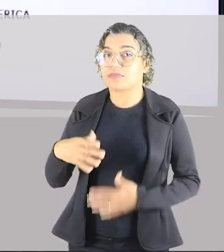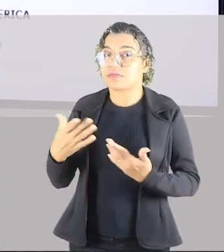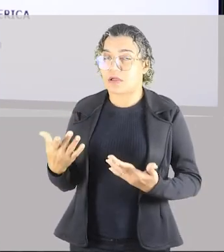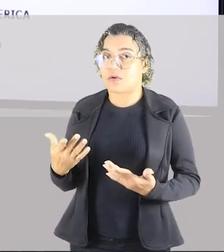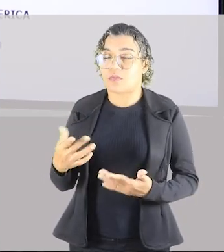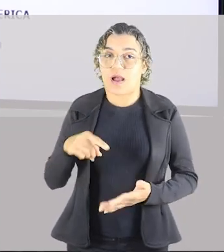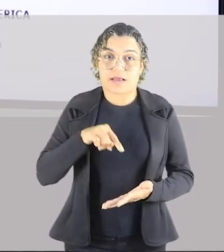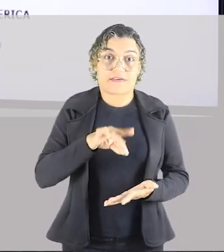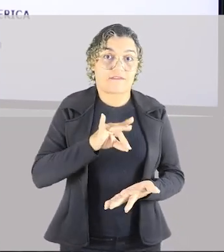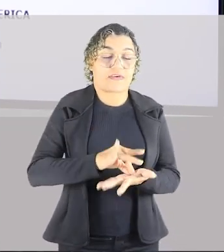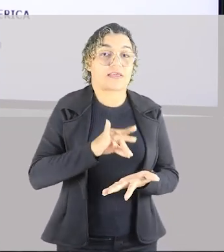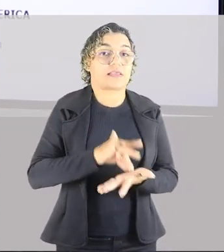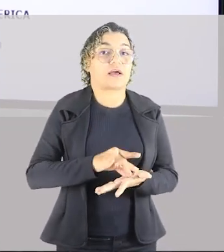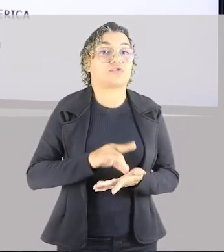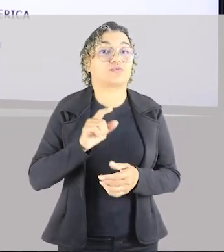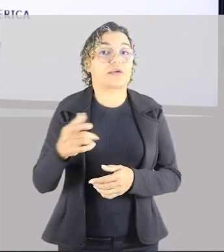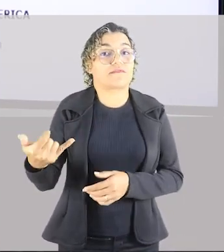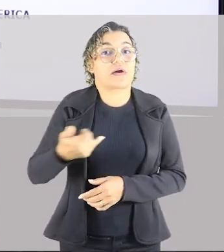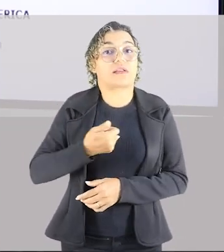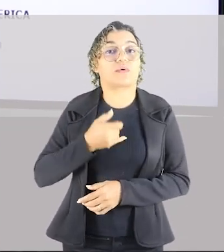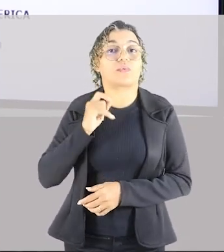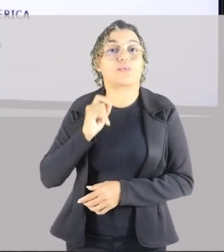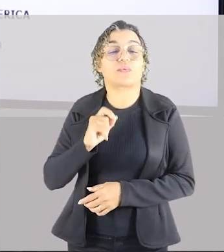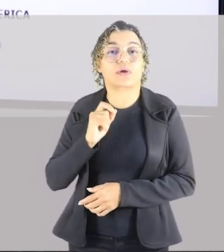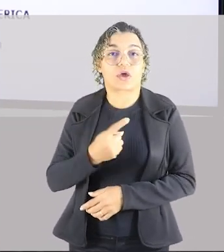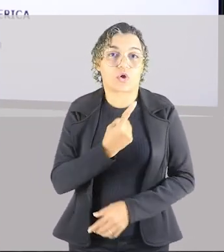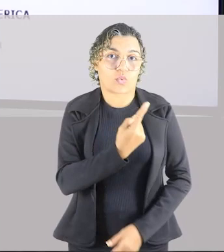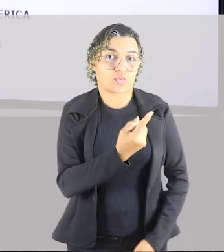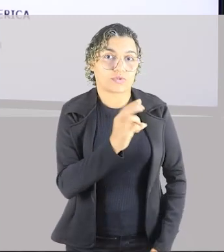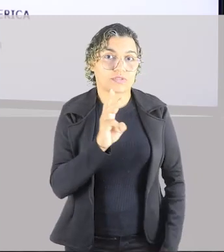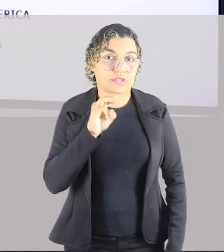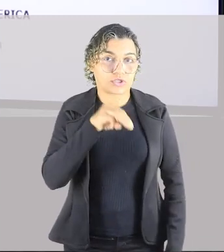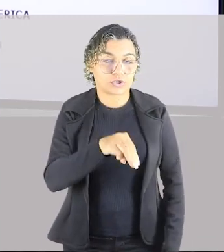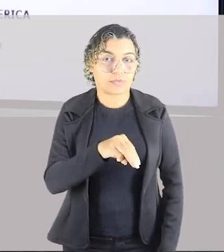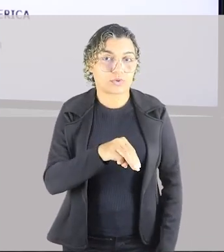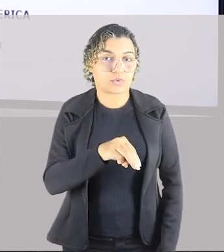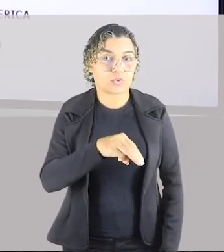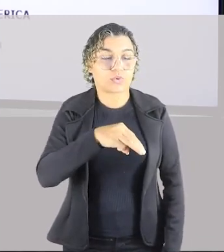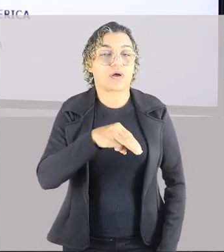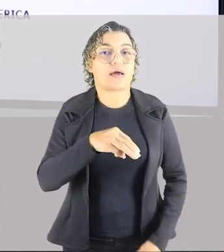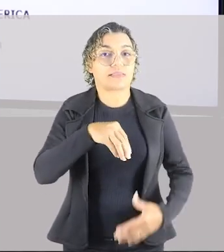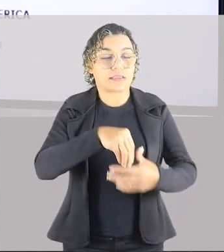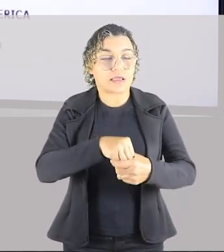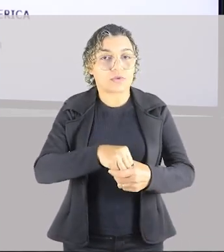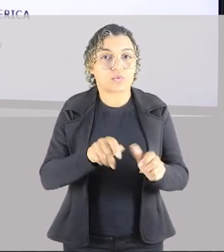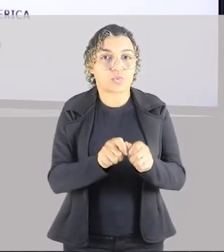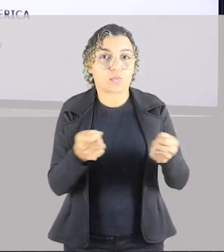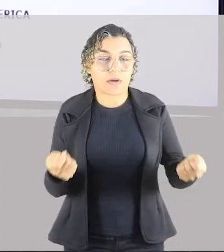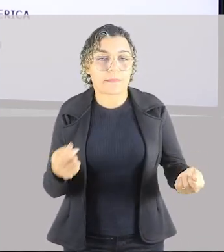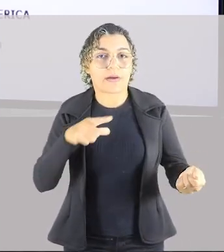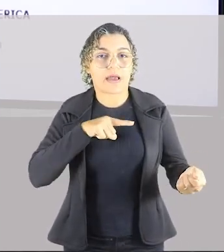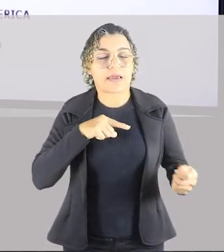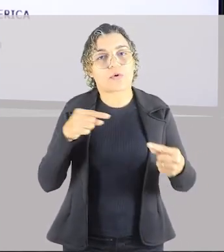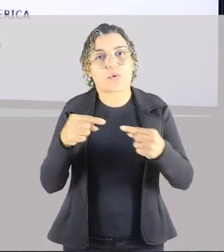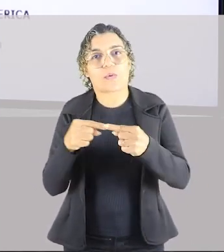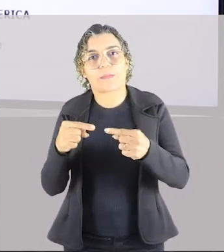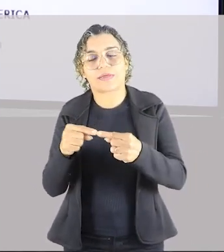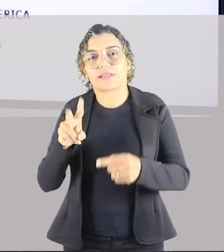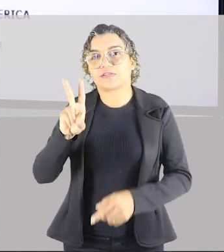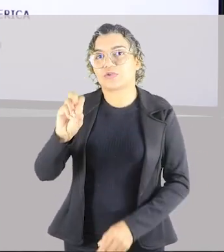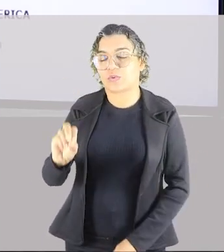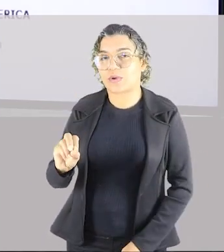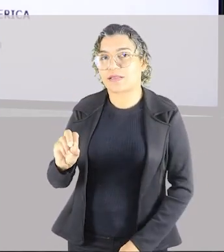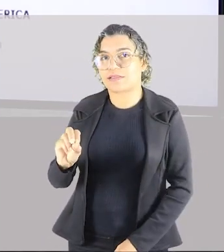na prática, o que esse mapa está me dizendo? Que 1 centímetro no mapa equivale a 50 quilômetros na